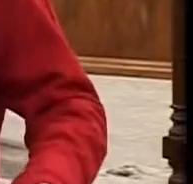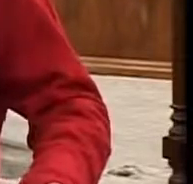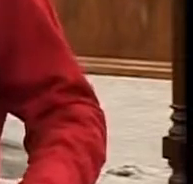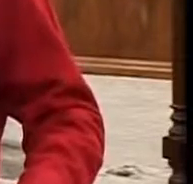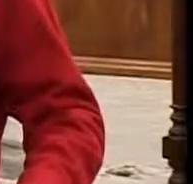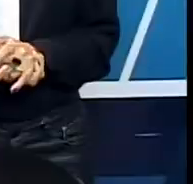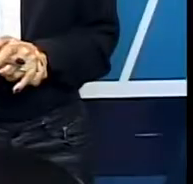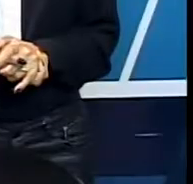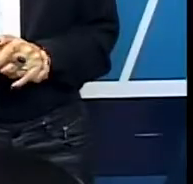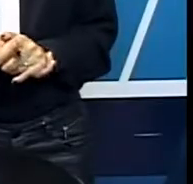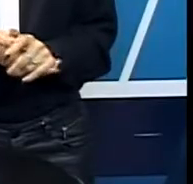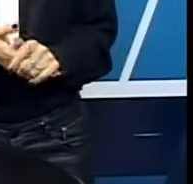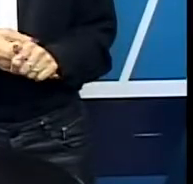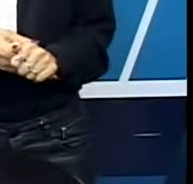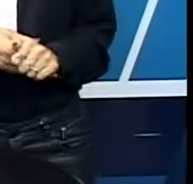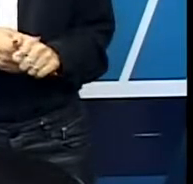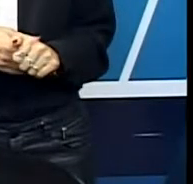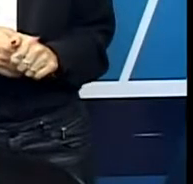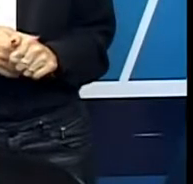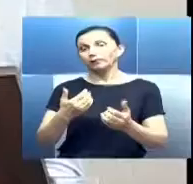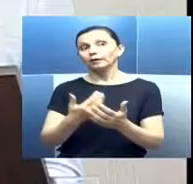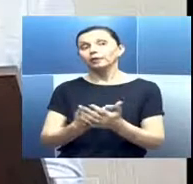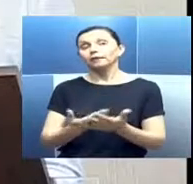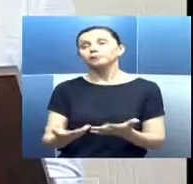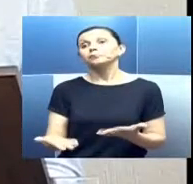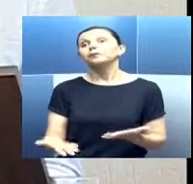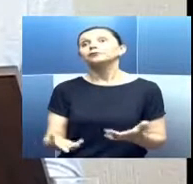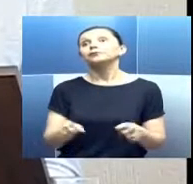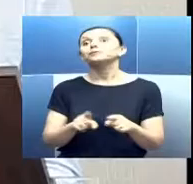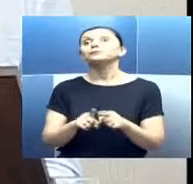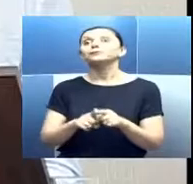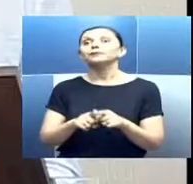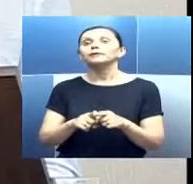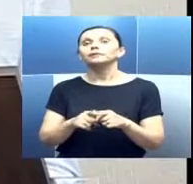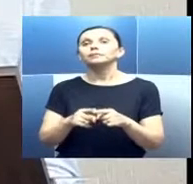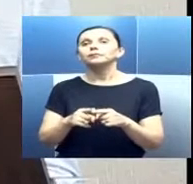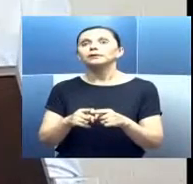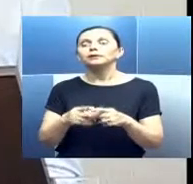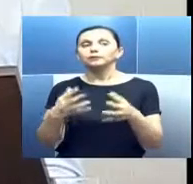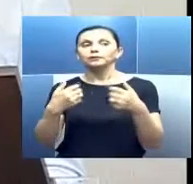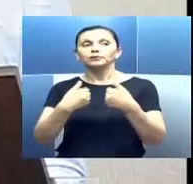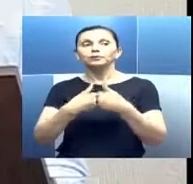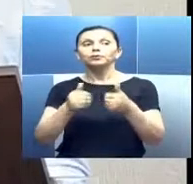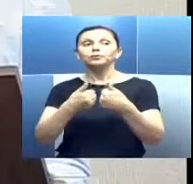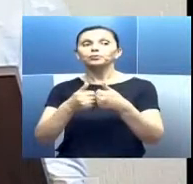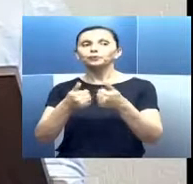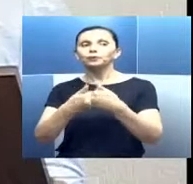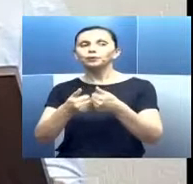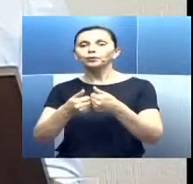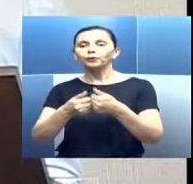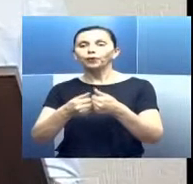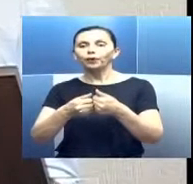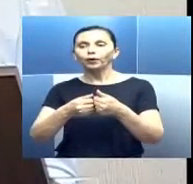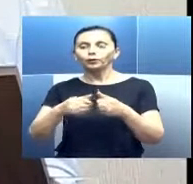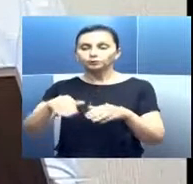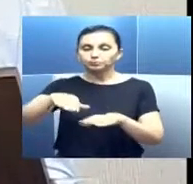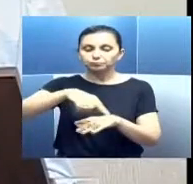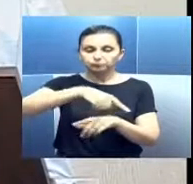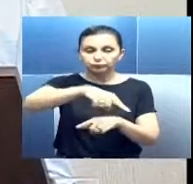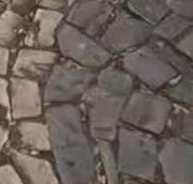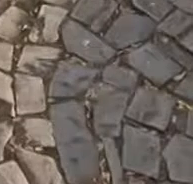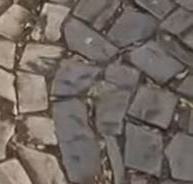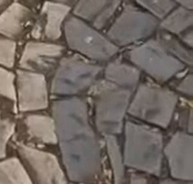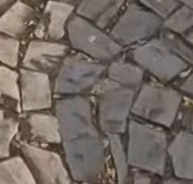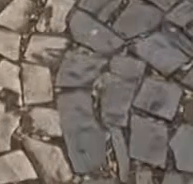cabo no próximo bloco moradora número vale 2 pede providências ao bairro durante reunião ordinária